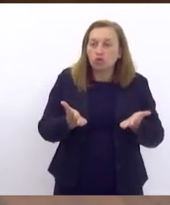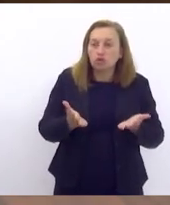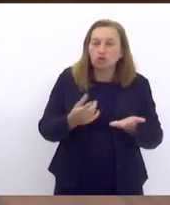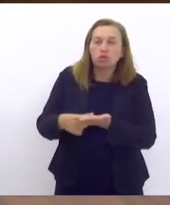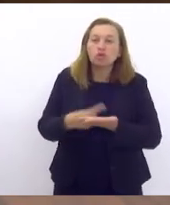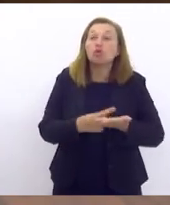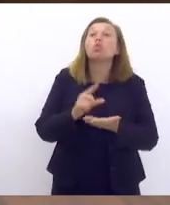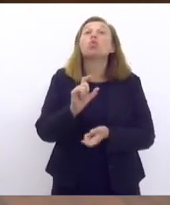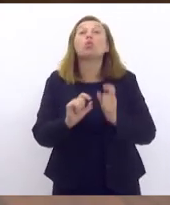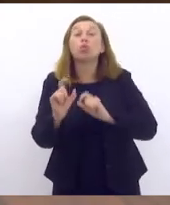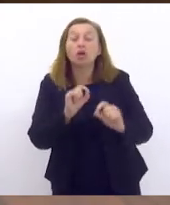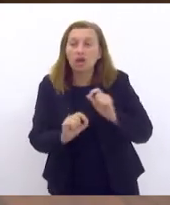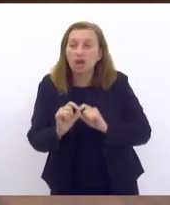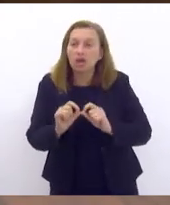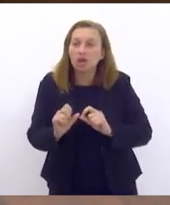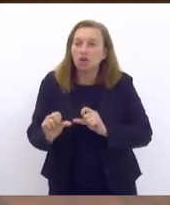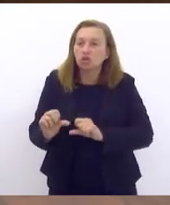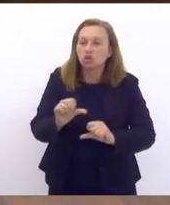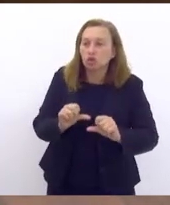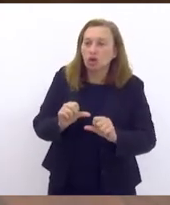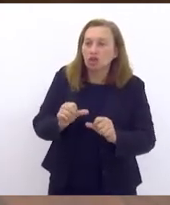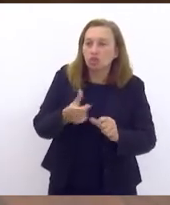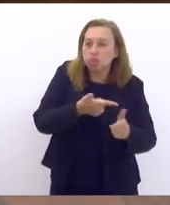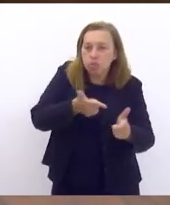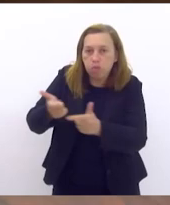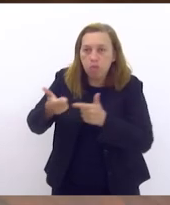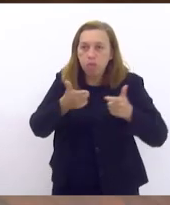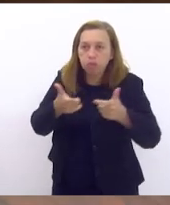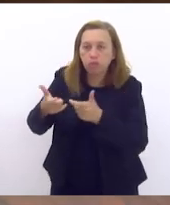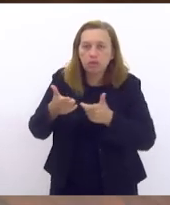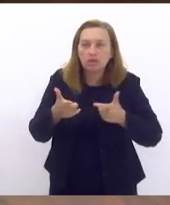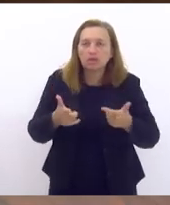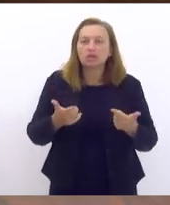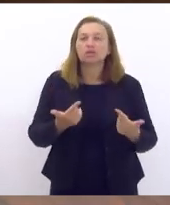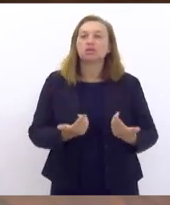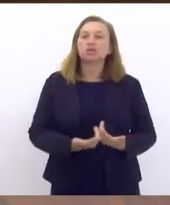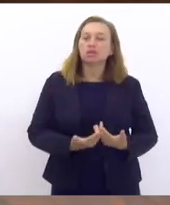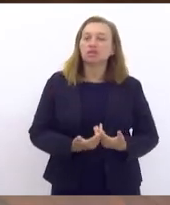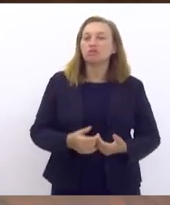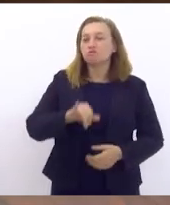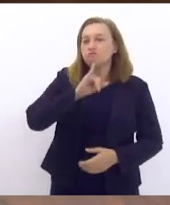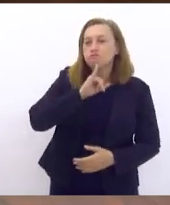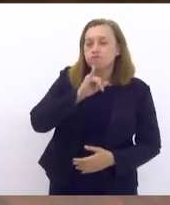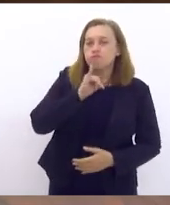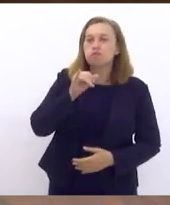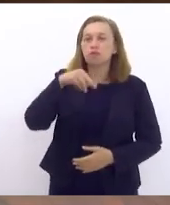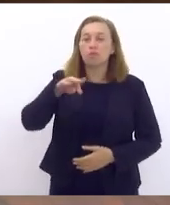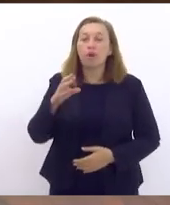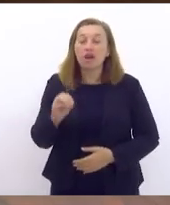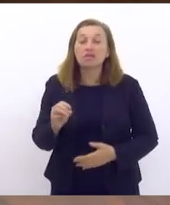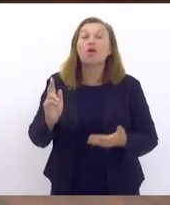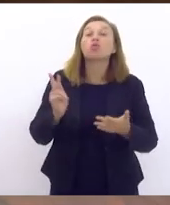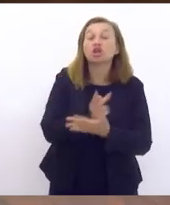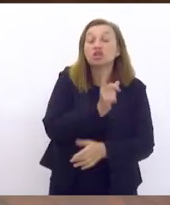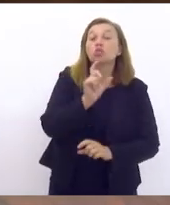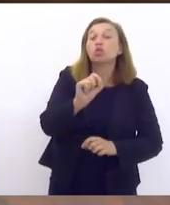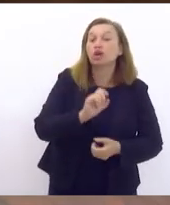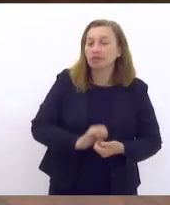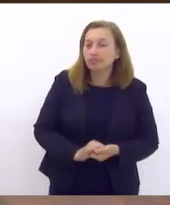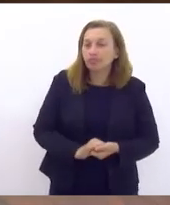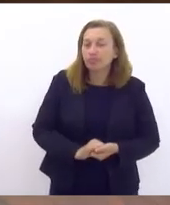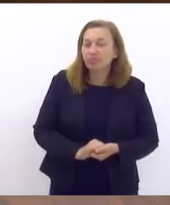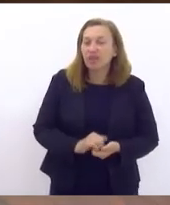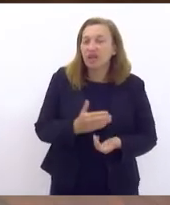quê? Com trocas de tiros ali. E, infelizmente, Márcio, o que é que está acontecendo?